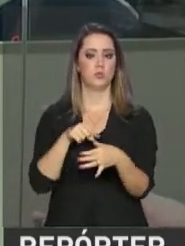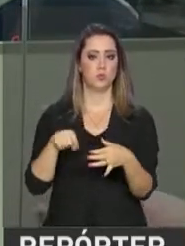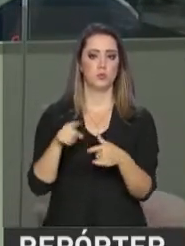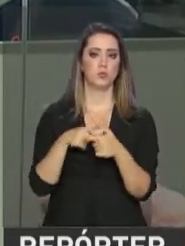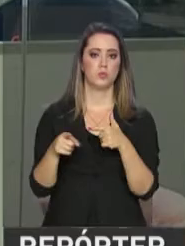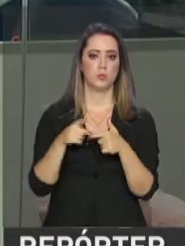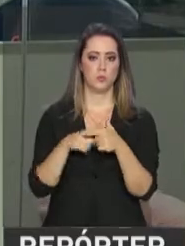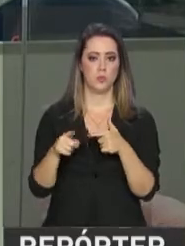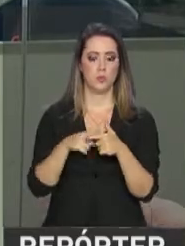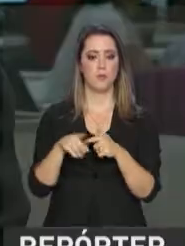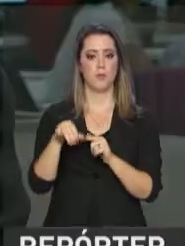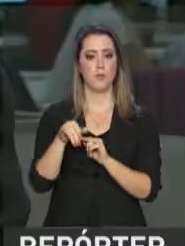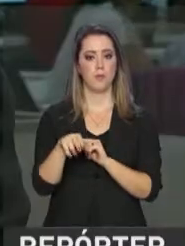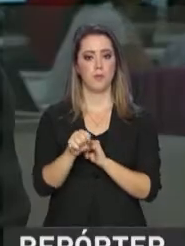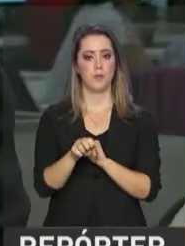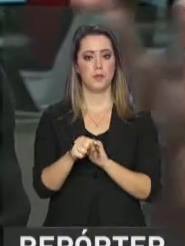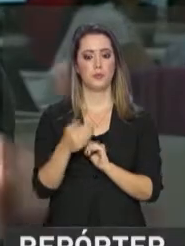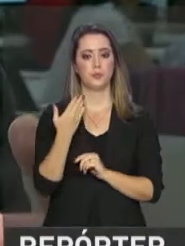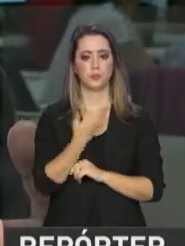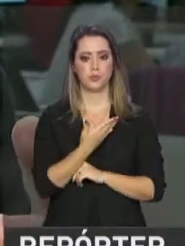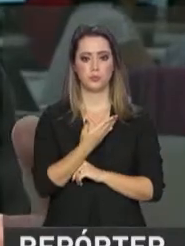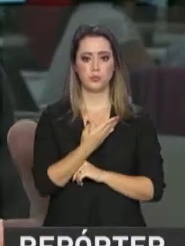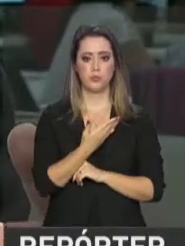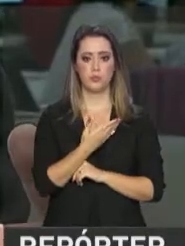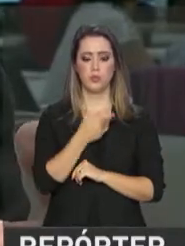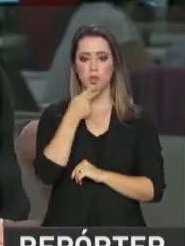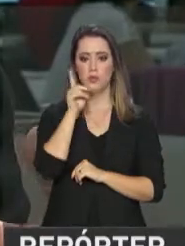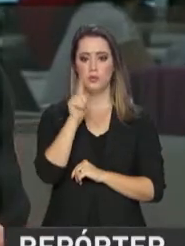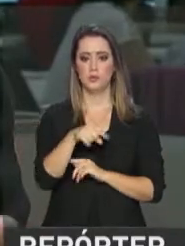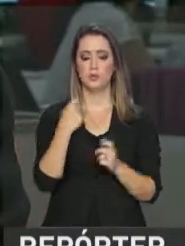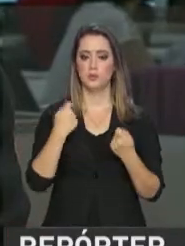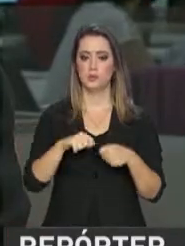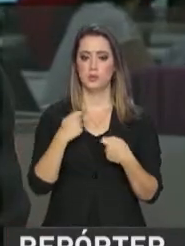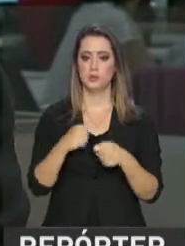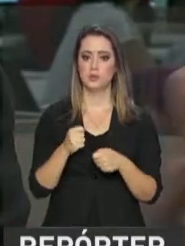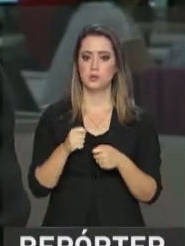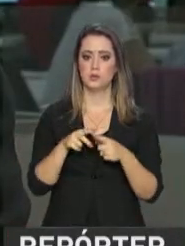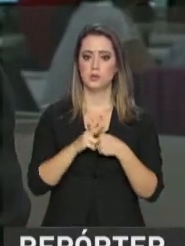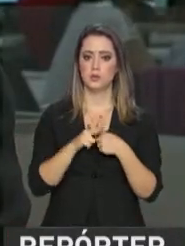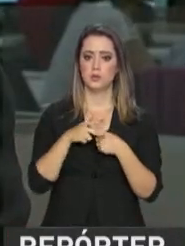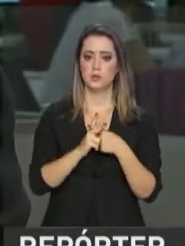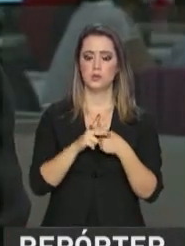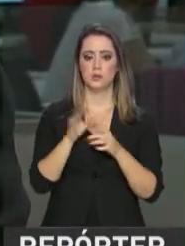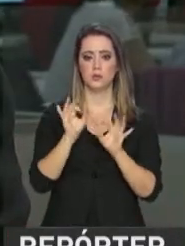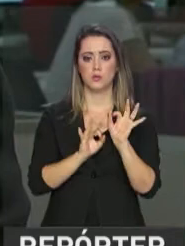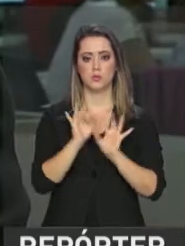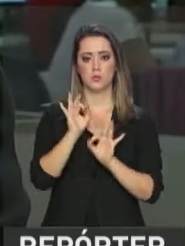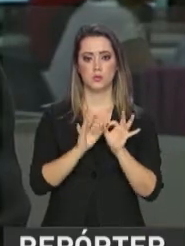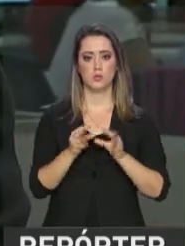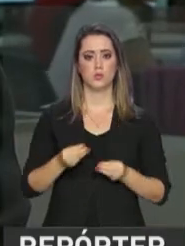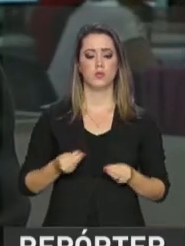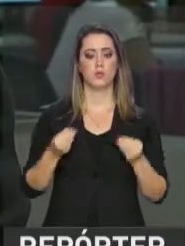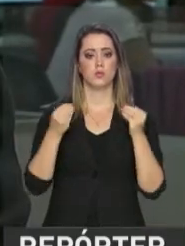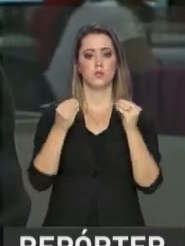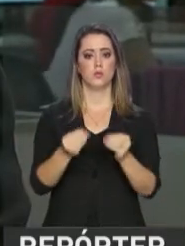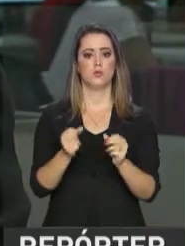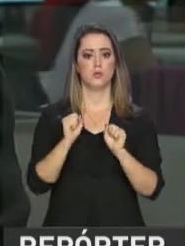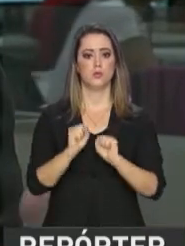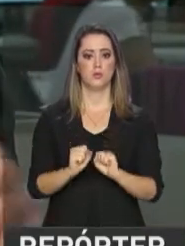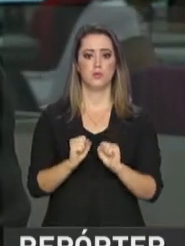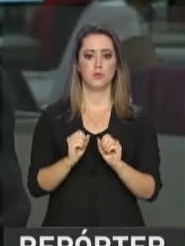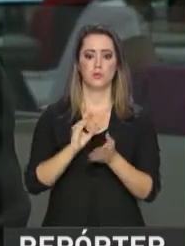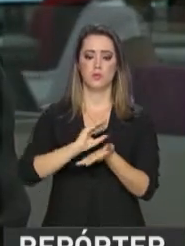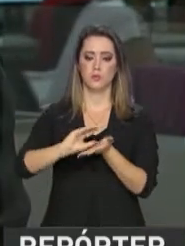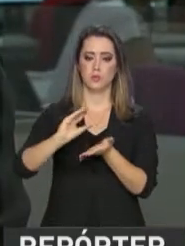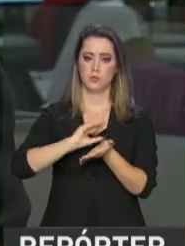da da previdência josé roberto savoia disse que é preciso reformar a previdência para garantir a capacidade de